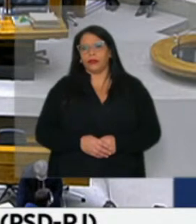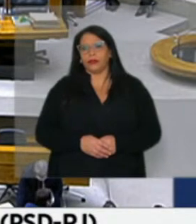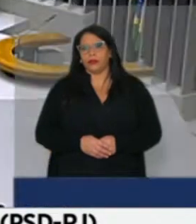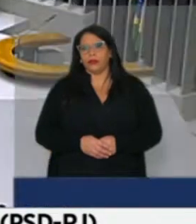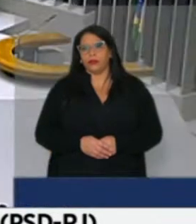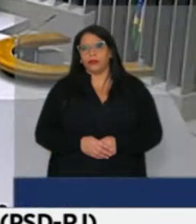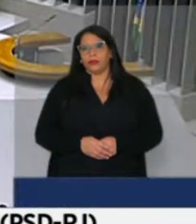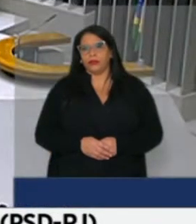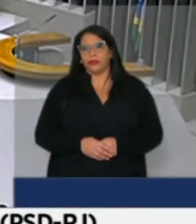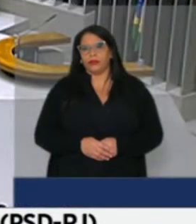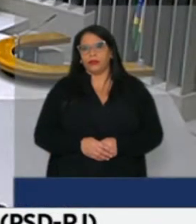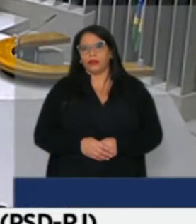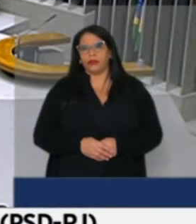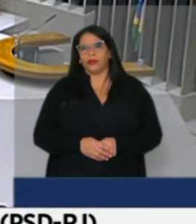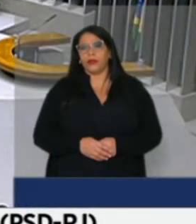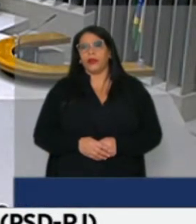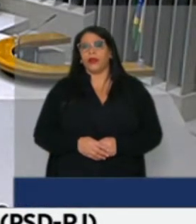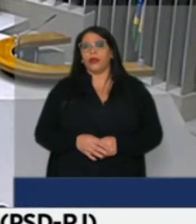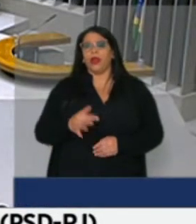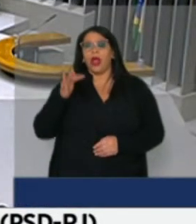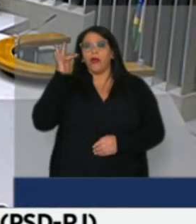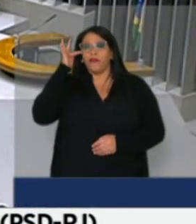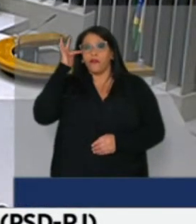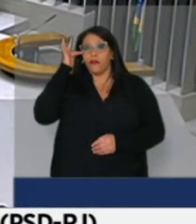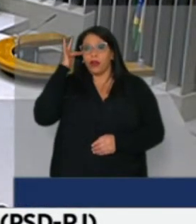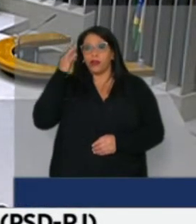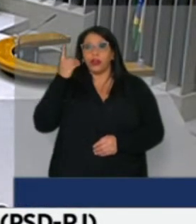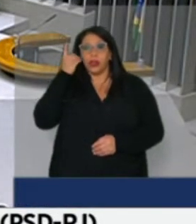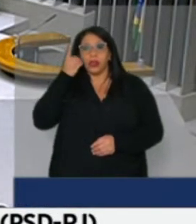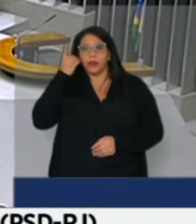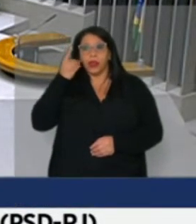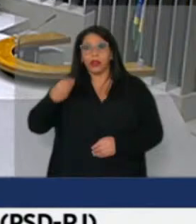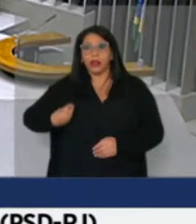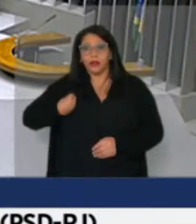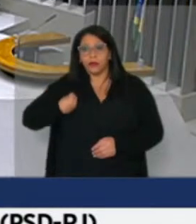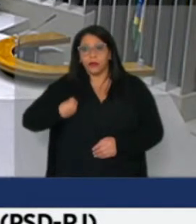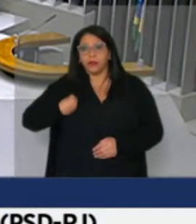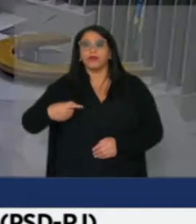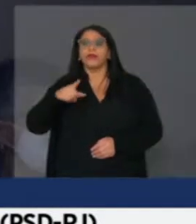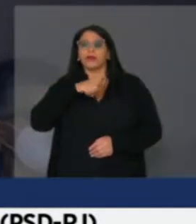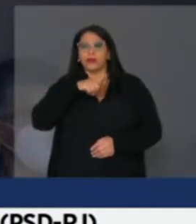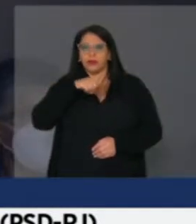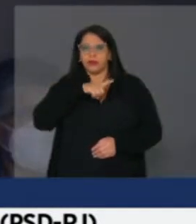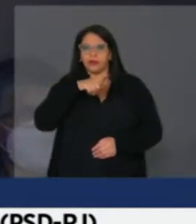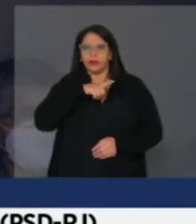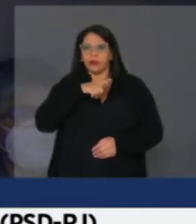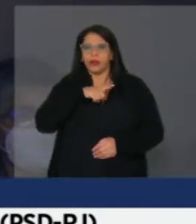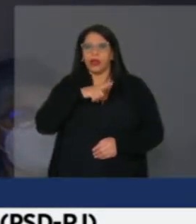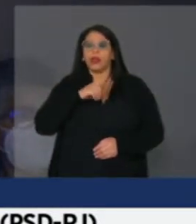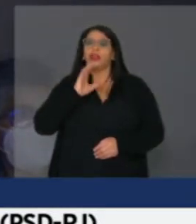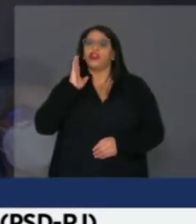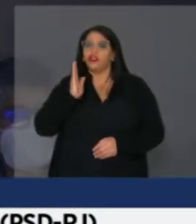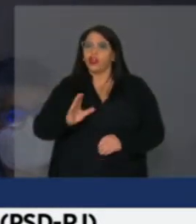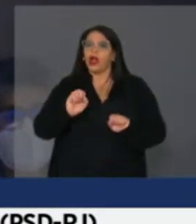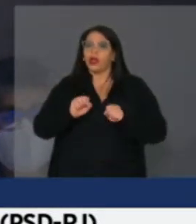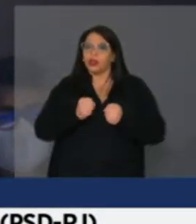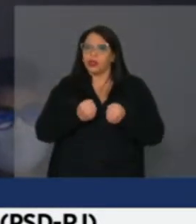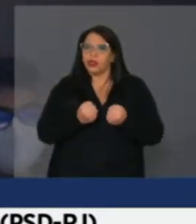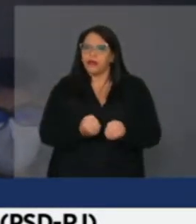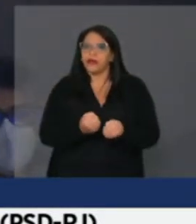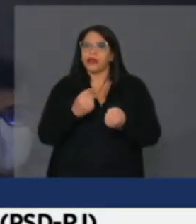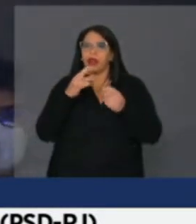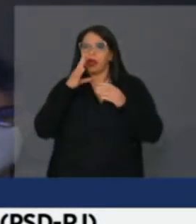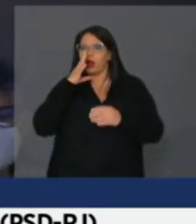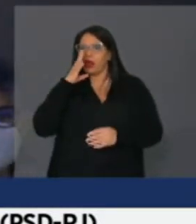A deputada Flor de Lis está presente aqui no plenário. Ela chegou a se defender das acusações